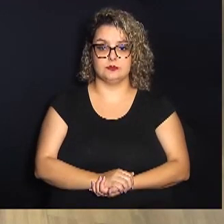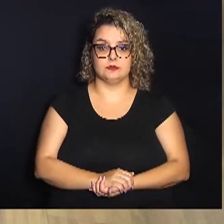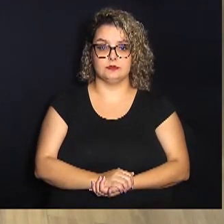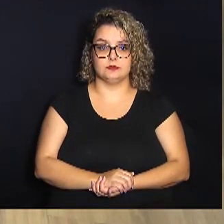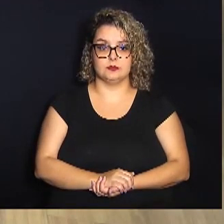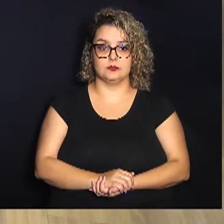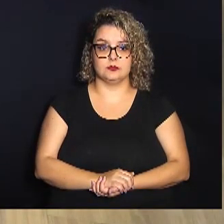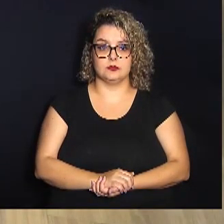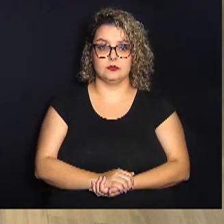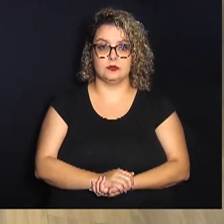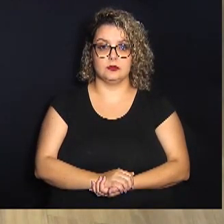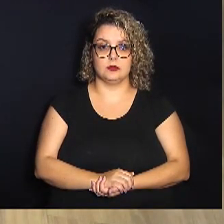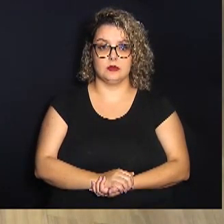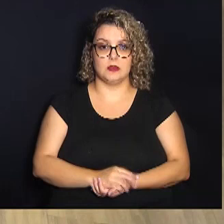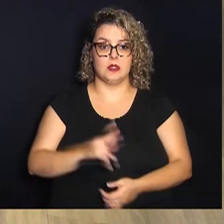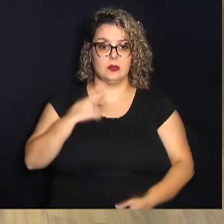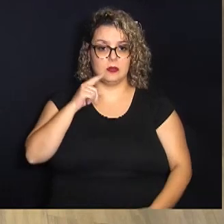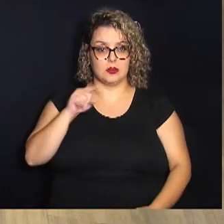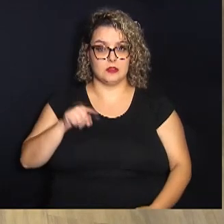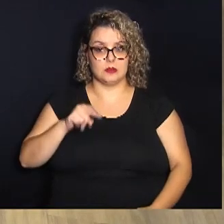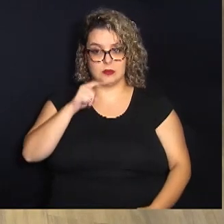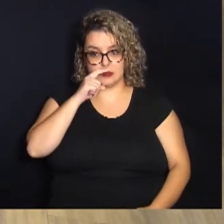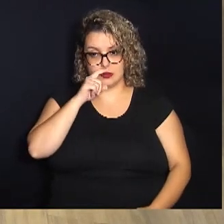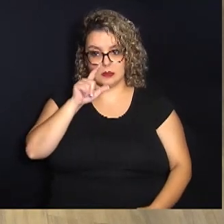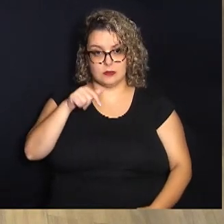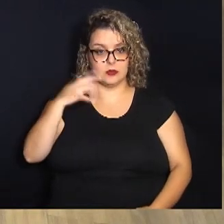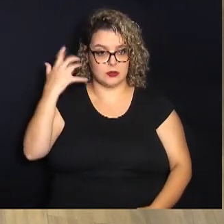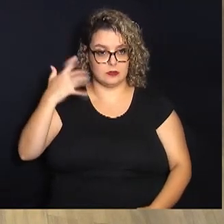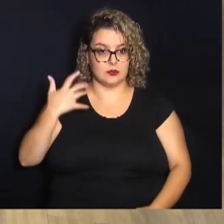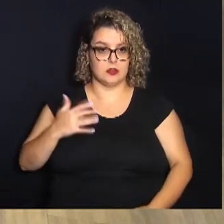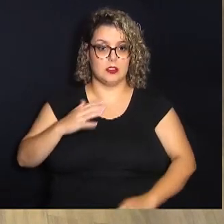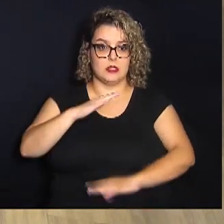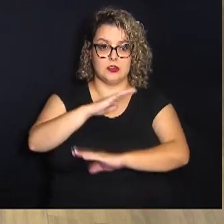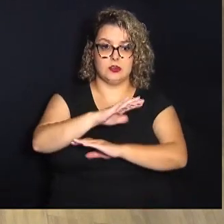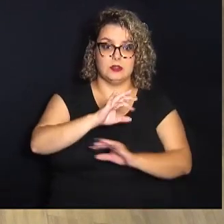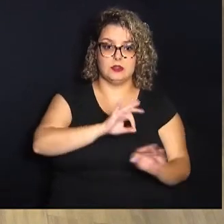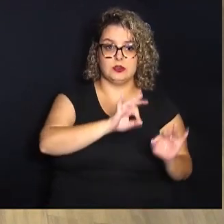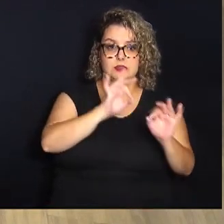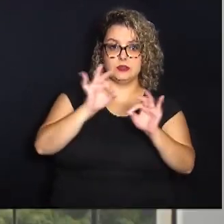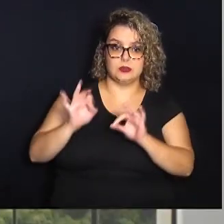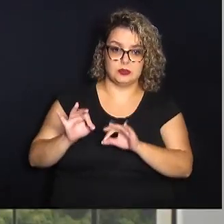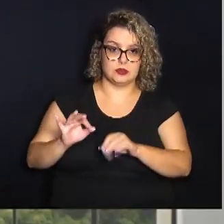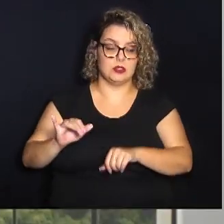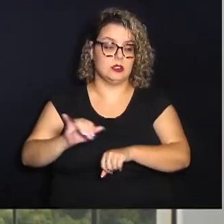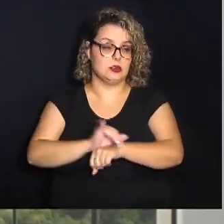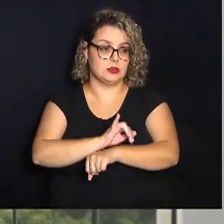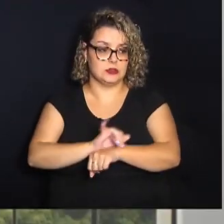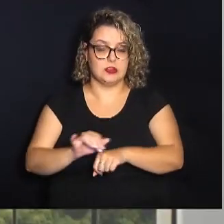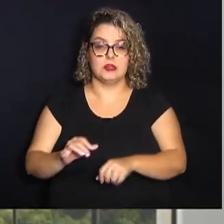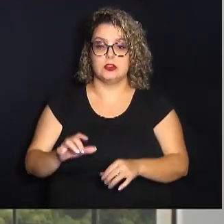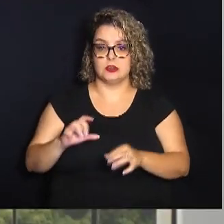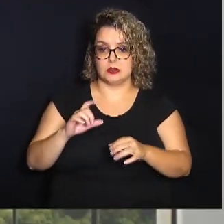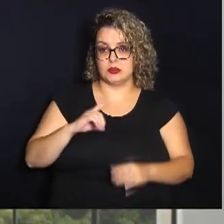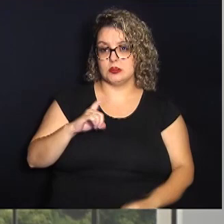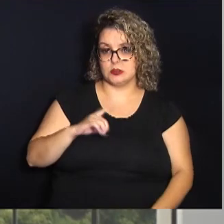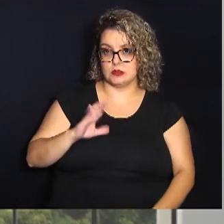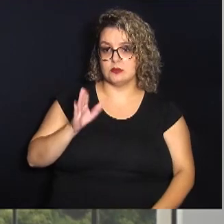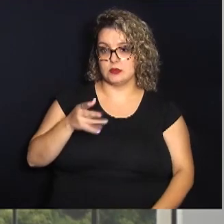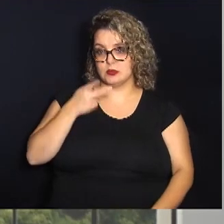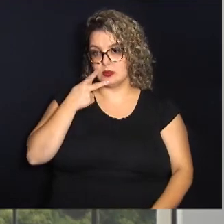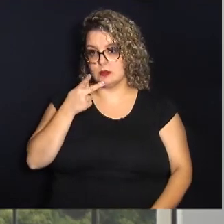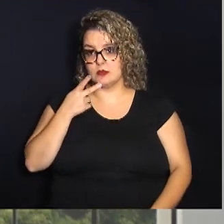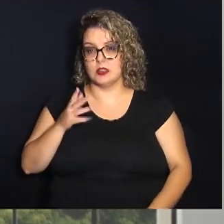Vereador Zé Carlos e depois Guida Calisto. Aqui na Câmara, já acompanhei através das ferramentas que vocês têm à disposição, que nós já falamos aqui,